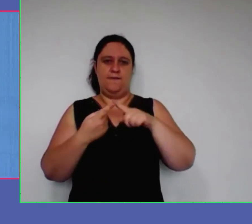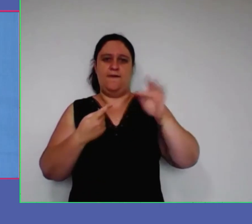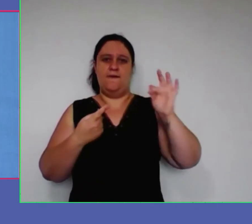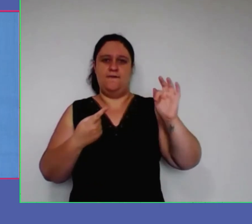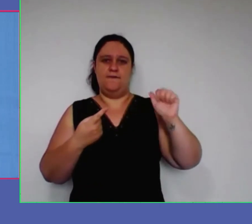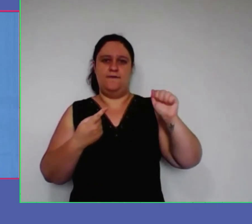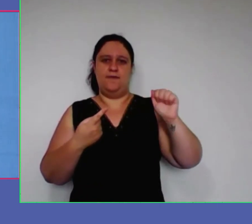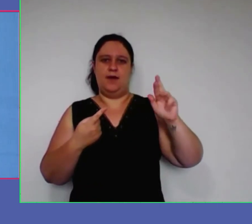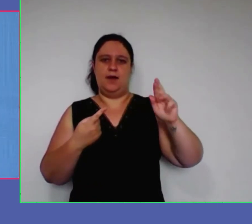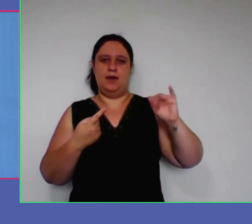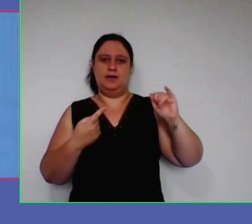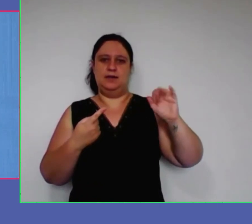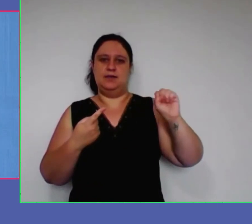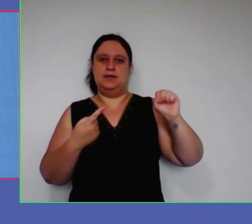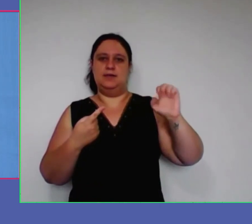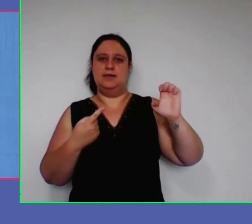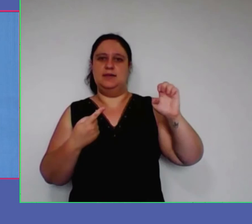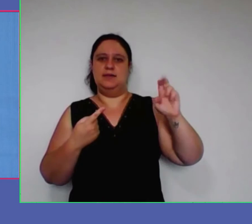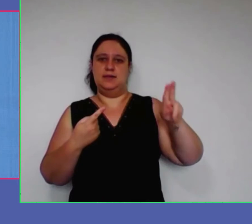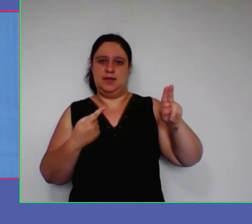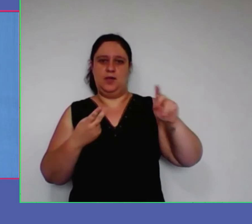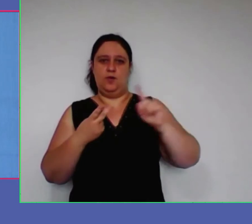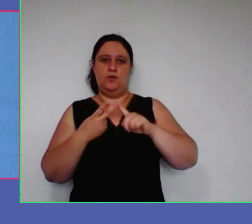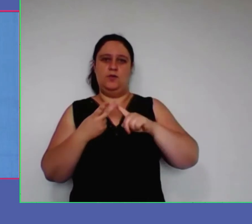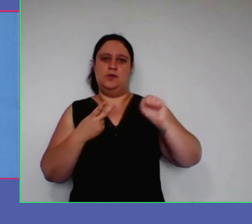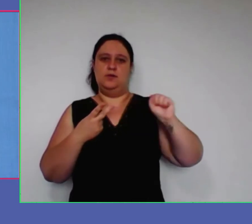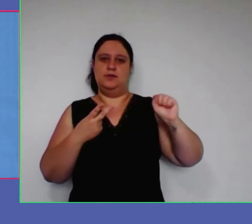vou dizer aqui para vocês, ó, os